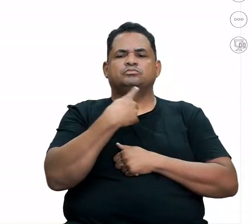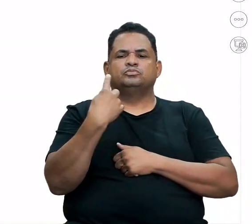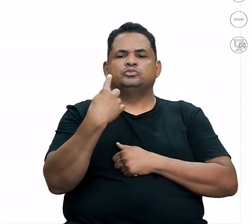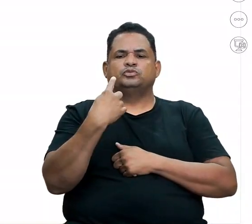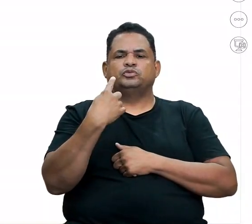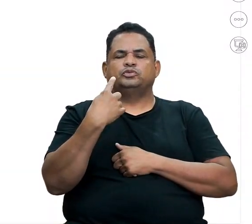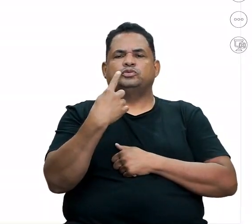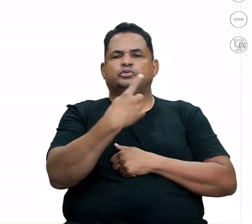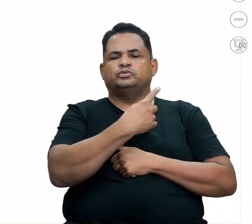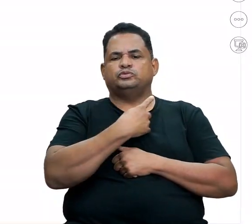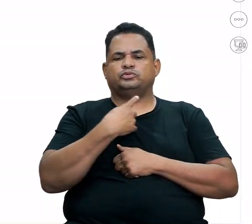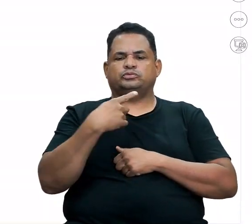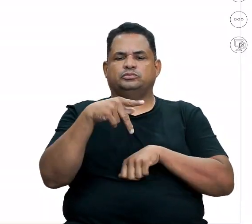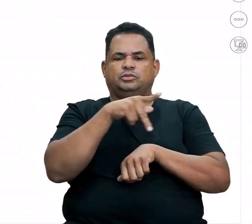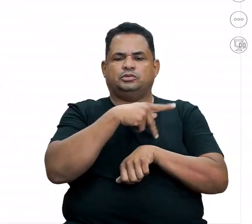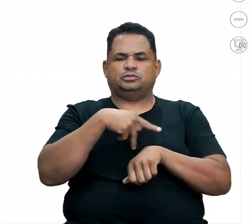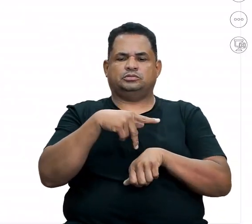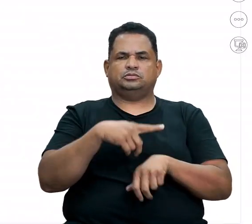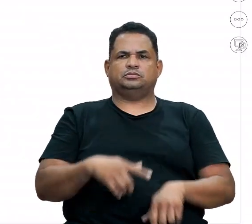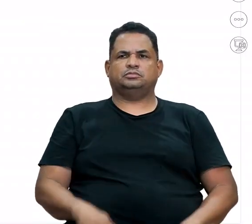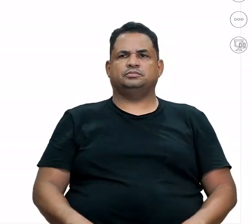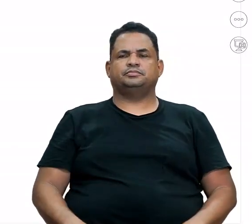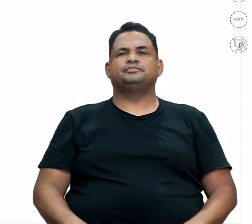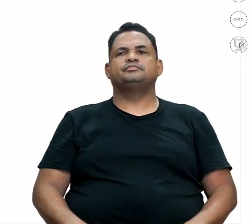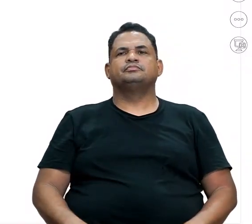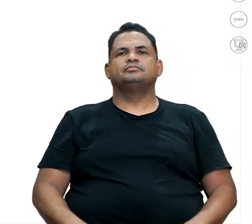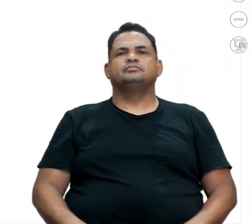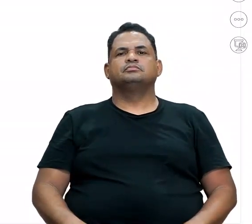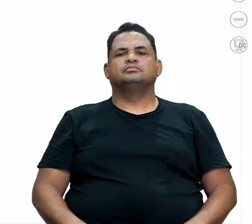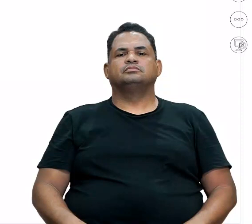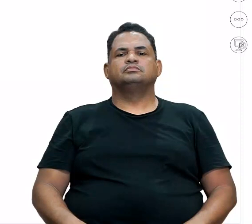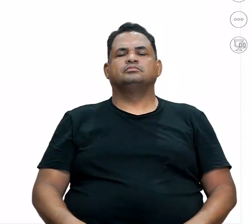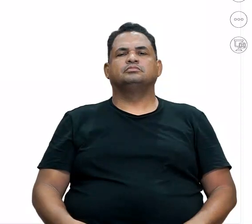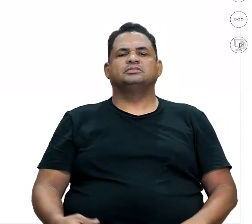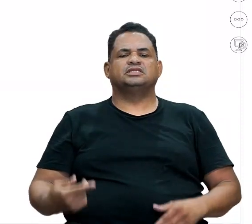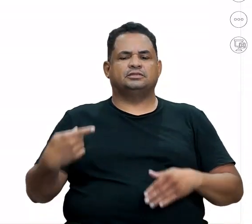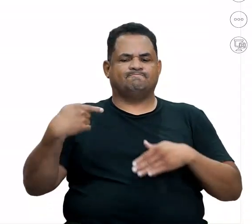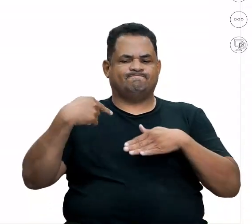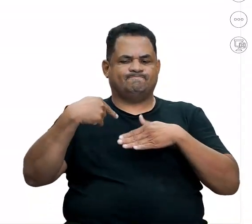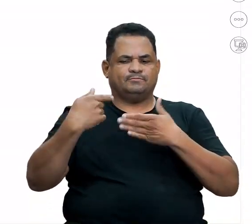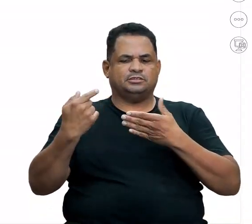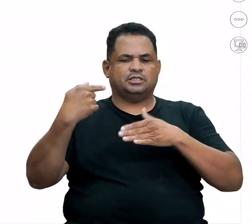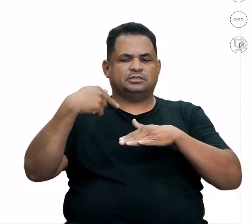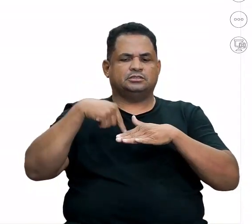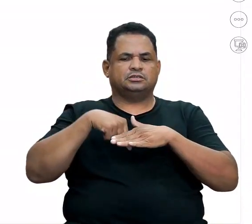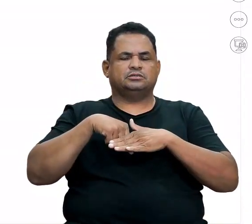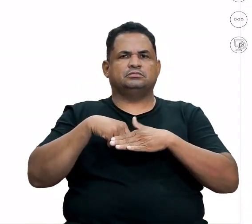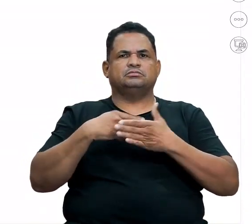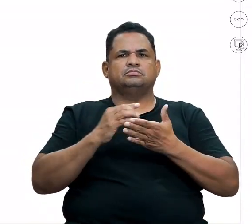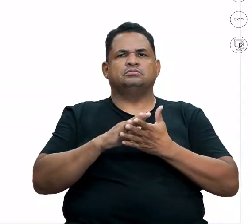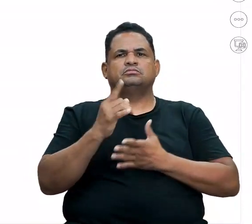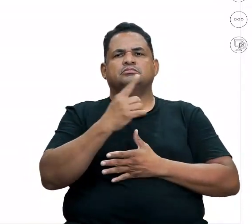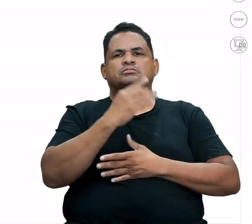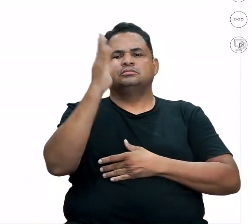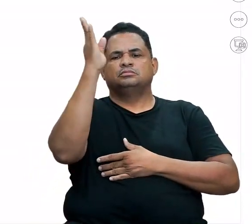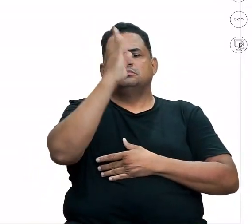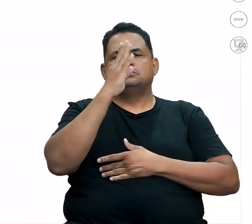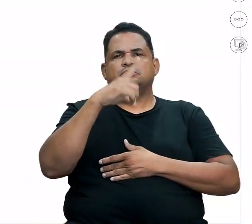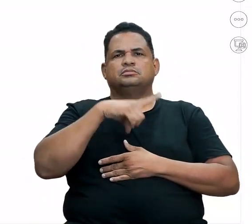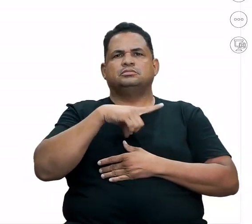É algo que é intrínseco a nós, né? Quando a gente fala de Brasil, a gente é composto por